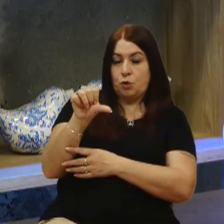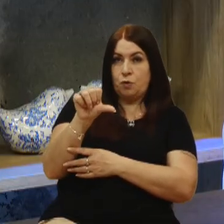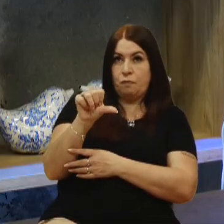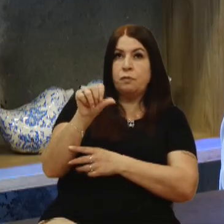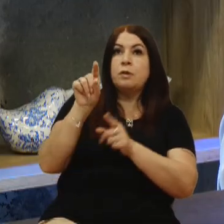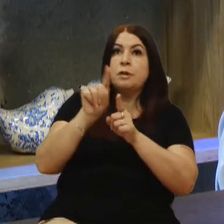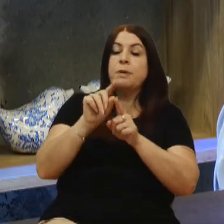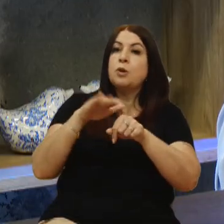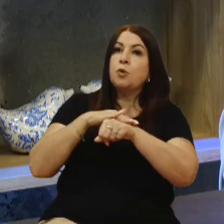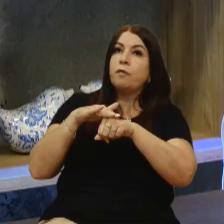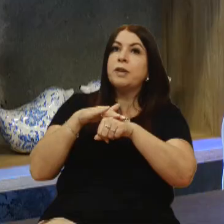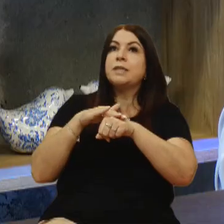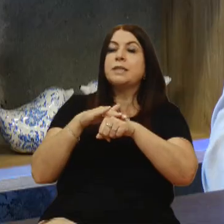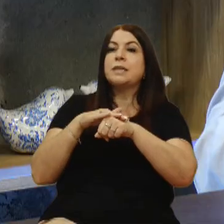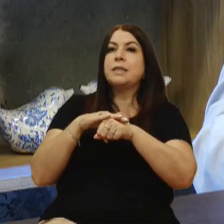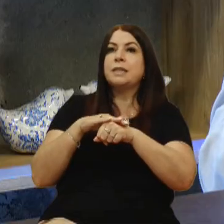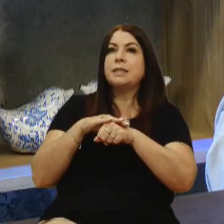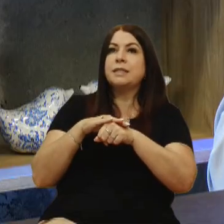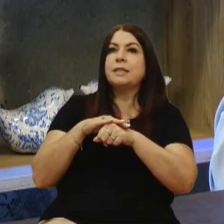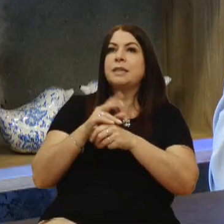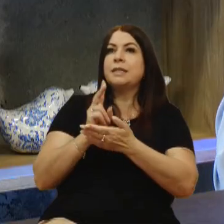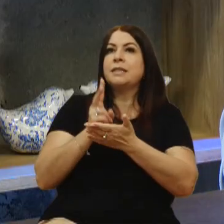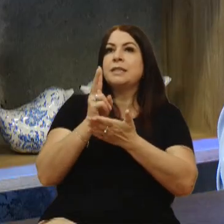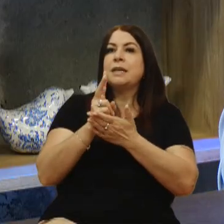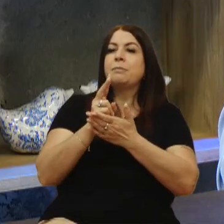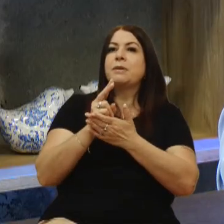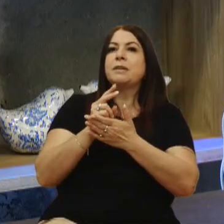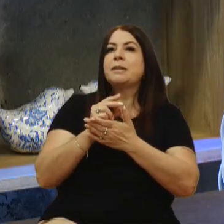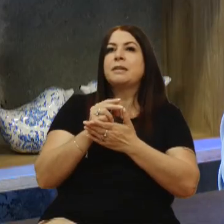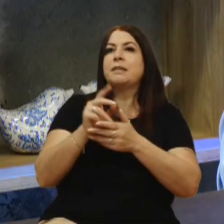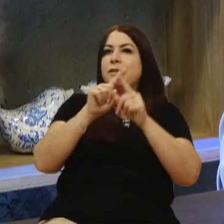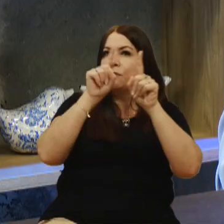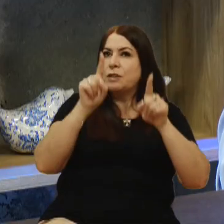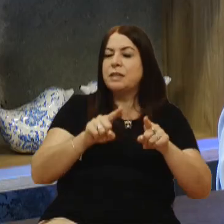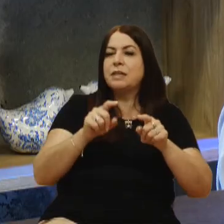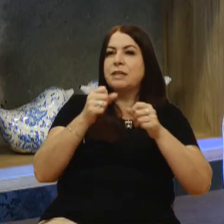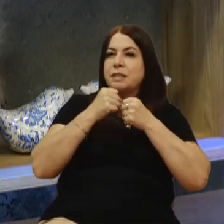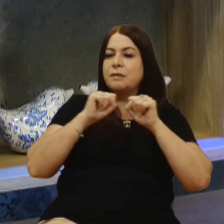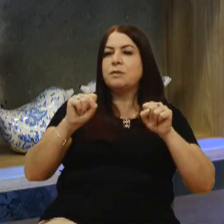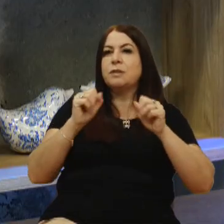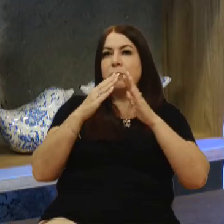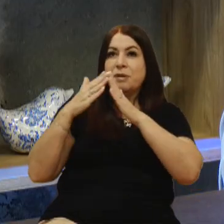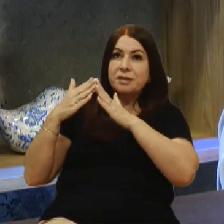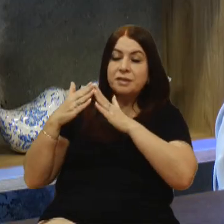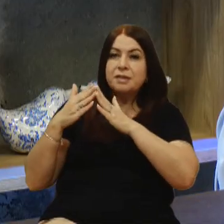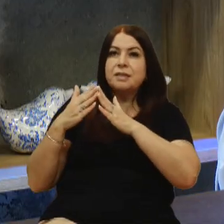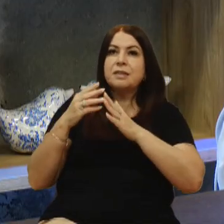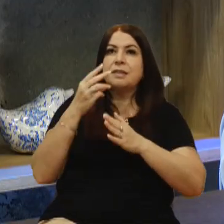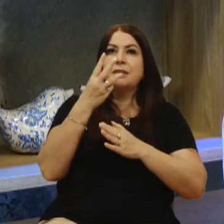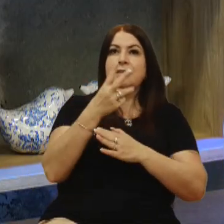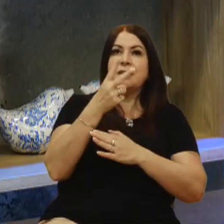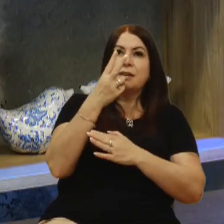vai conversar com os sempre atenciosos servidores da Secretaria de Habitação.